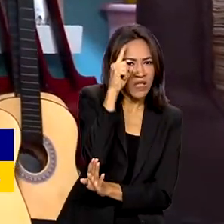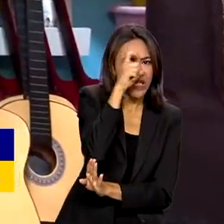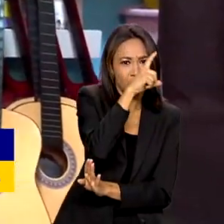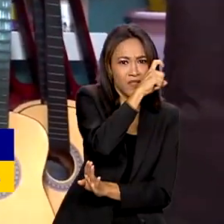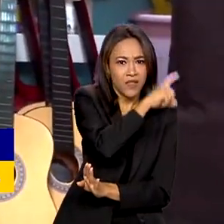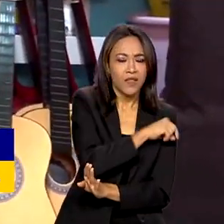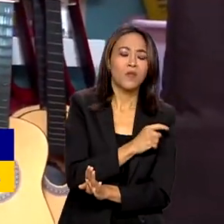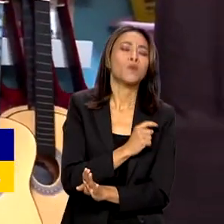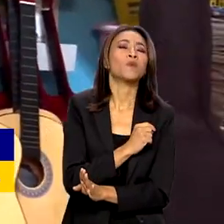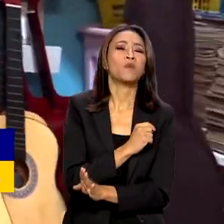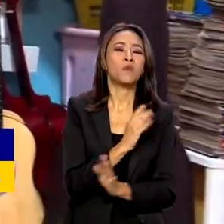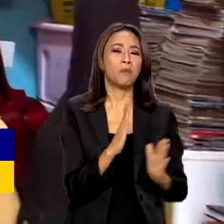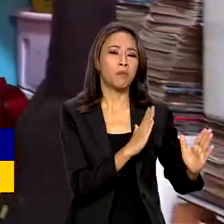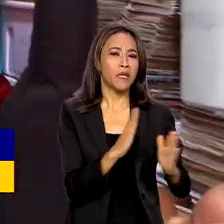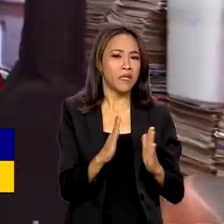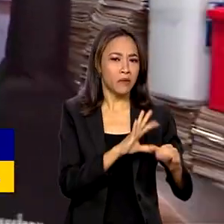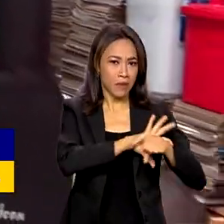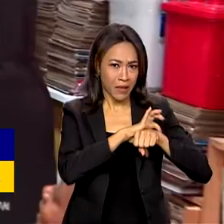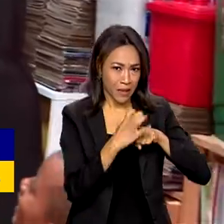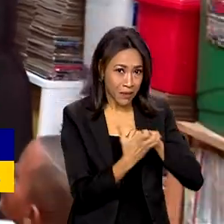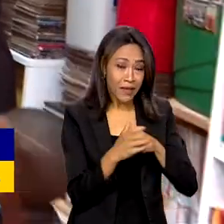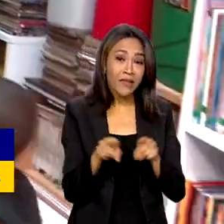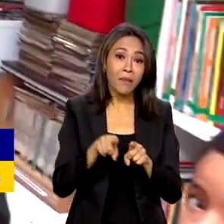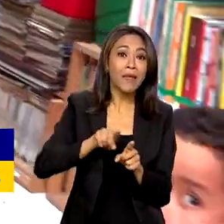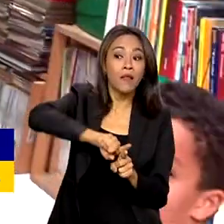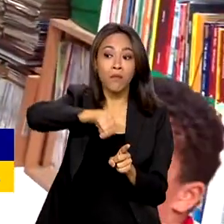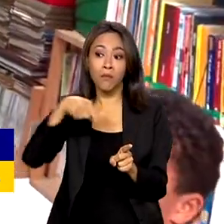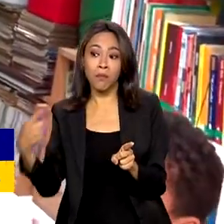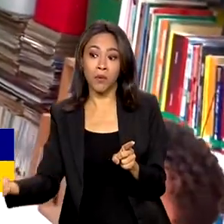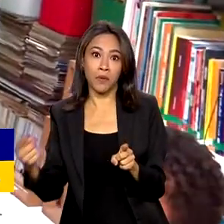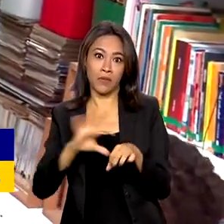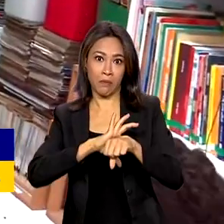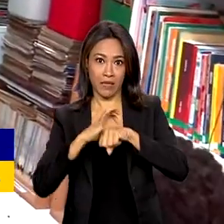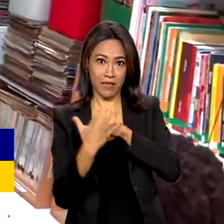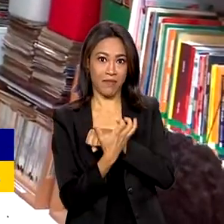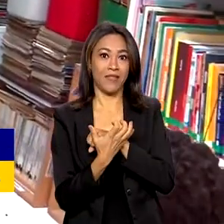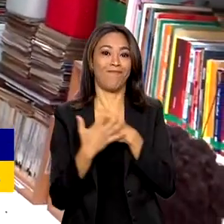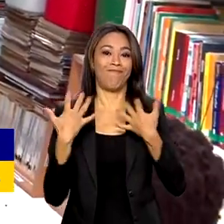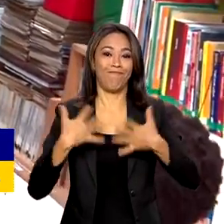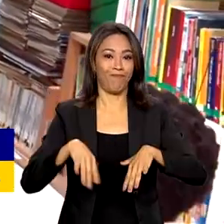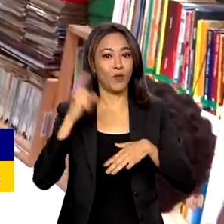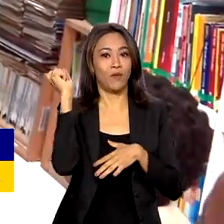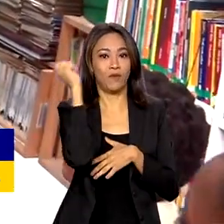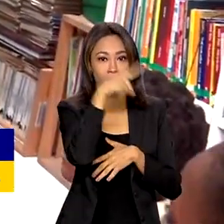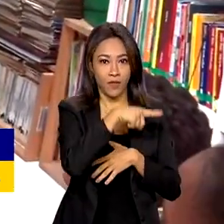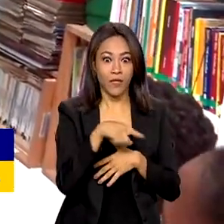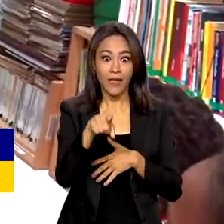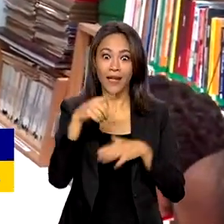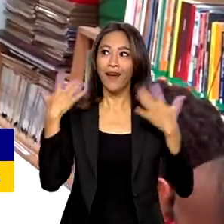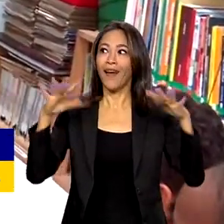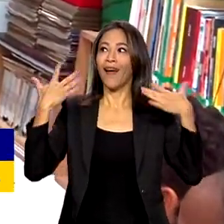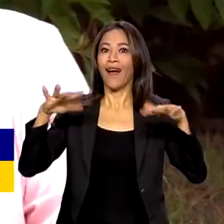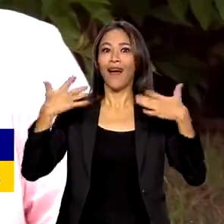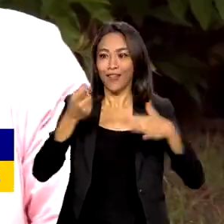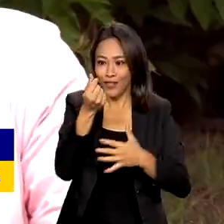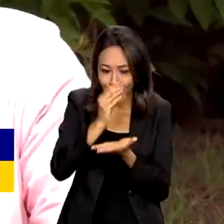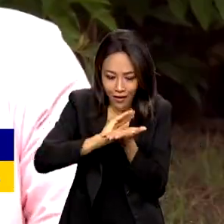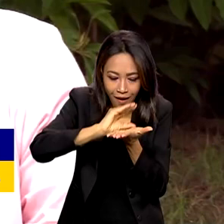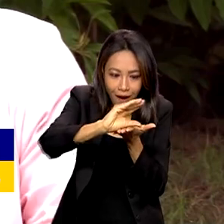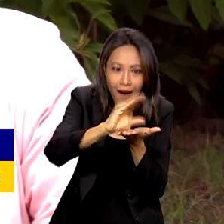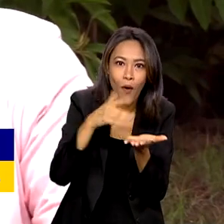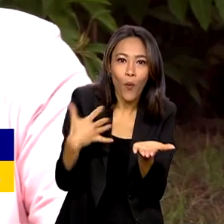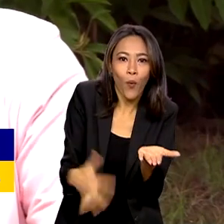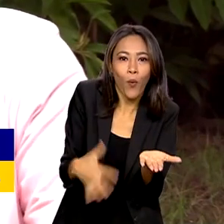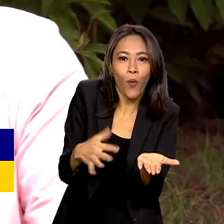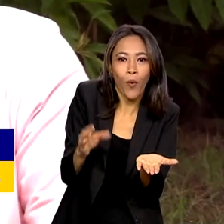difíceis durante e depois da pandemia de Covid-19 e comemorou os recursos para a cultura. Essa lei, ela